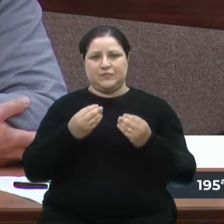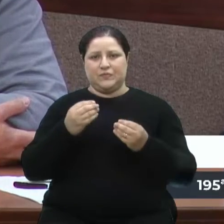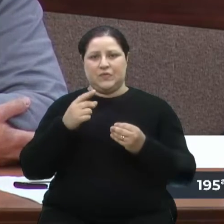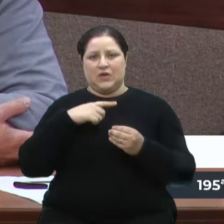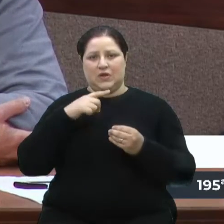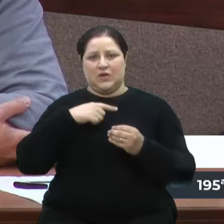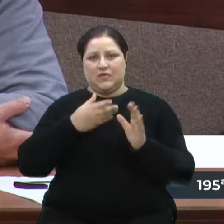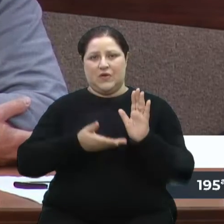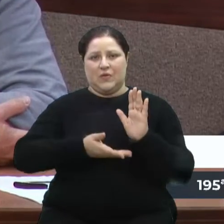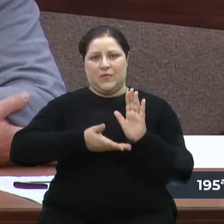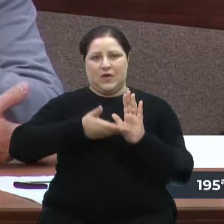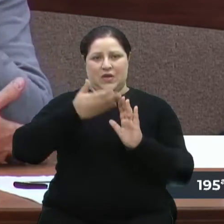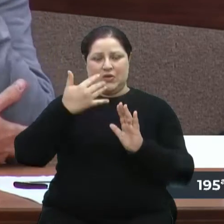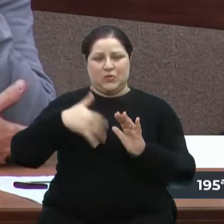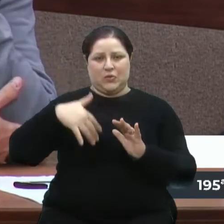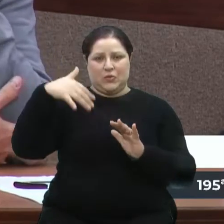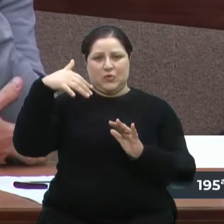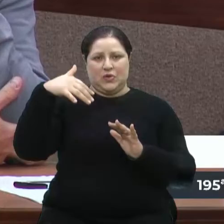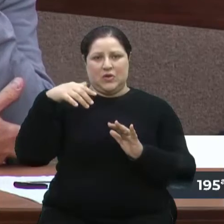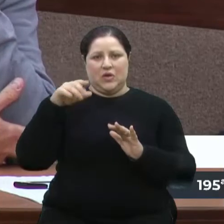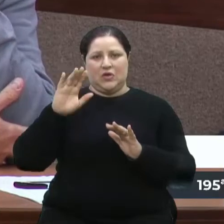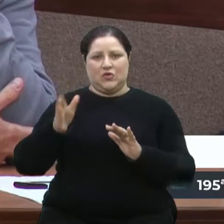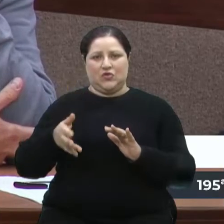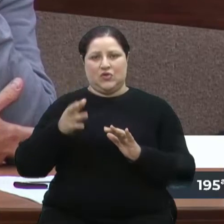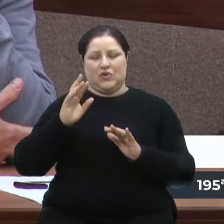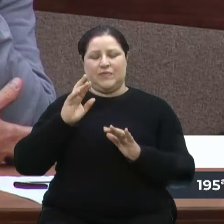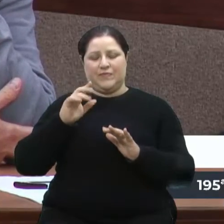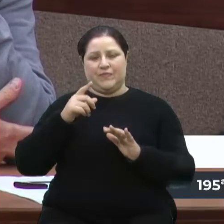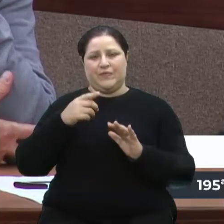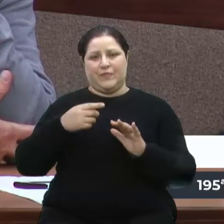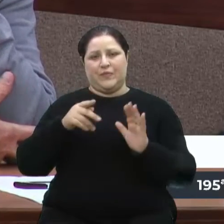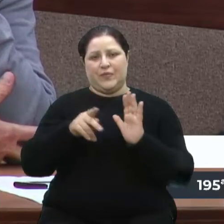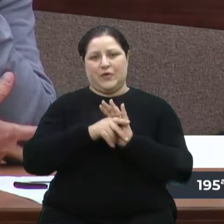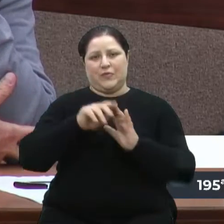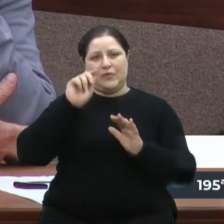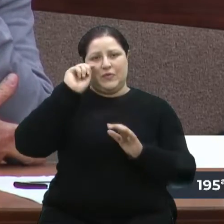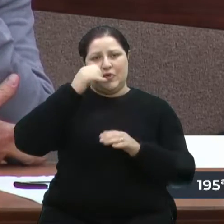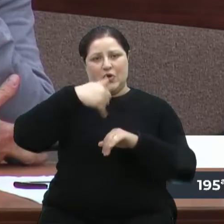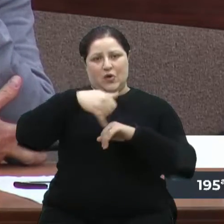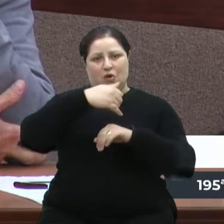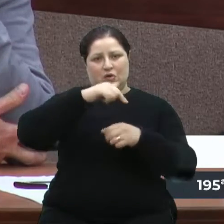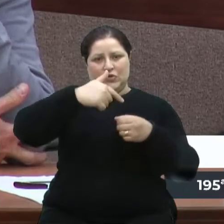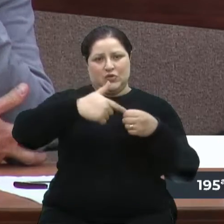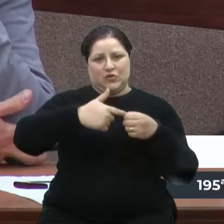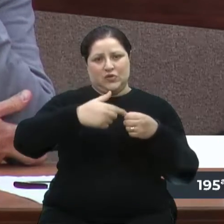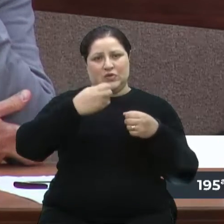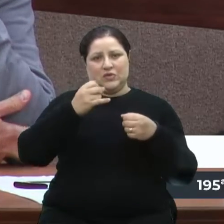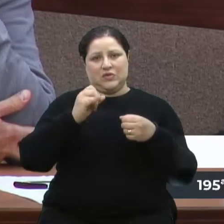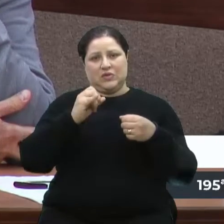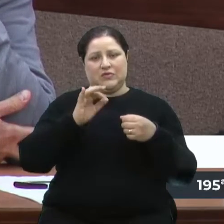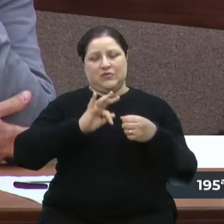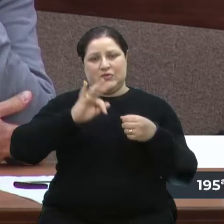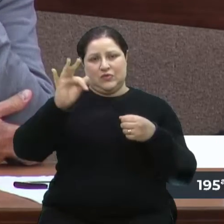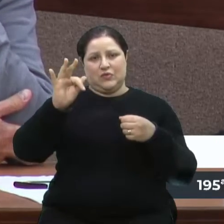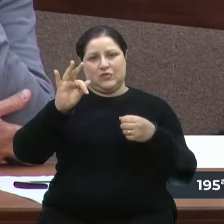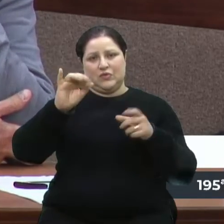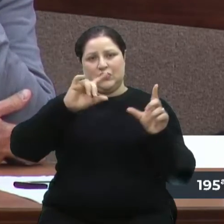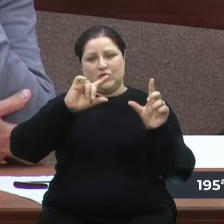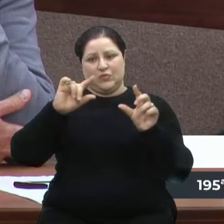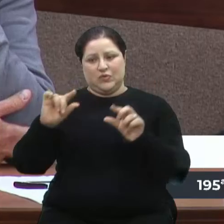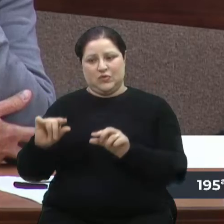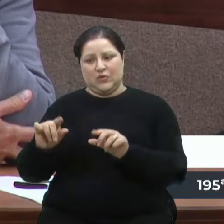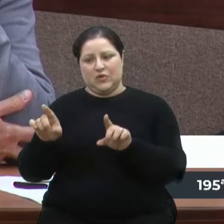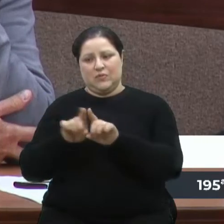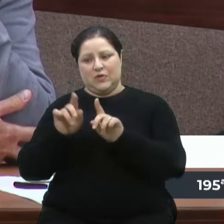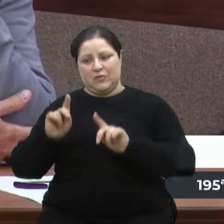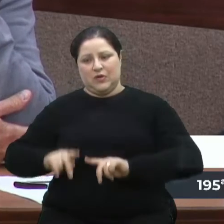o aumento, como o senhor trouxe, vereador Renato, com a alta do diesel, quando houver a redução, ela também seja repassada ao consumidor final.